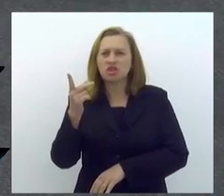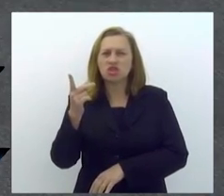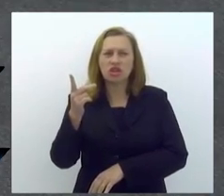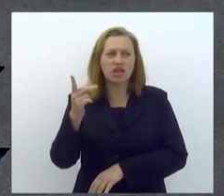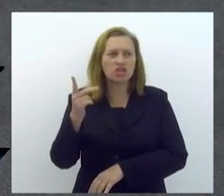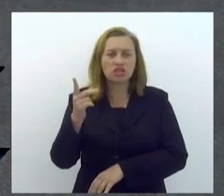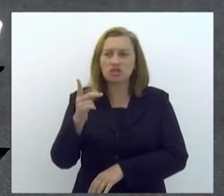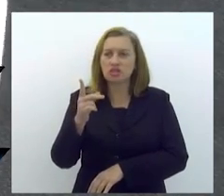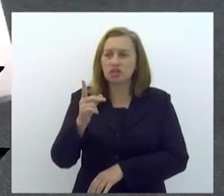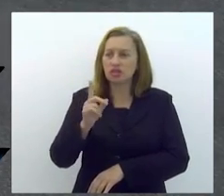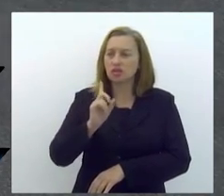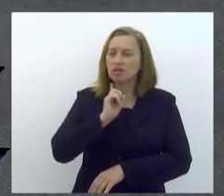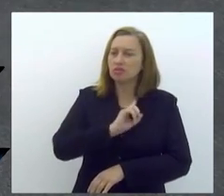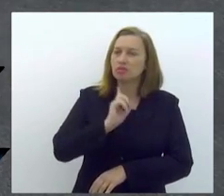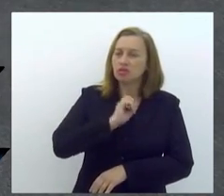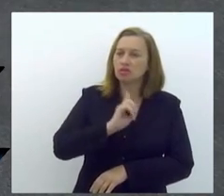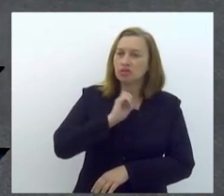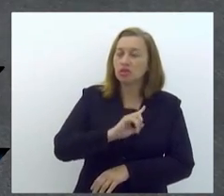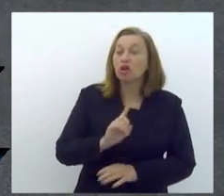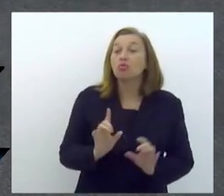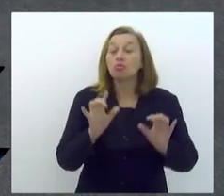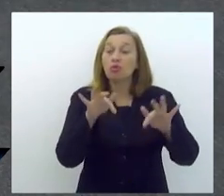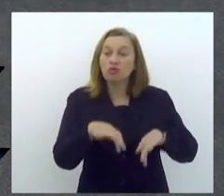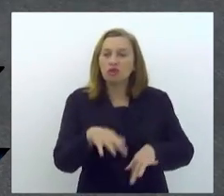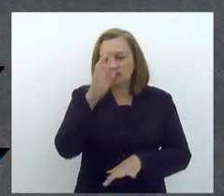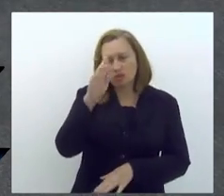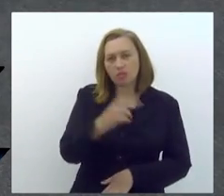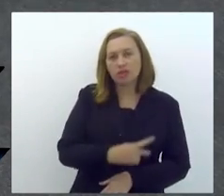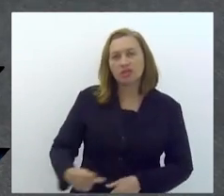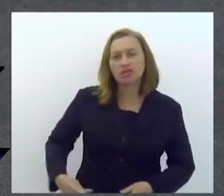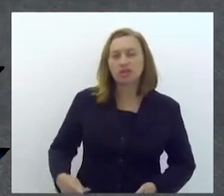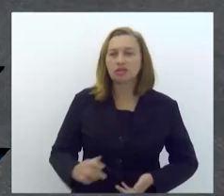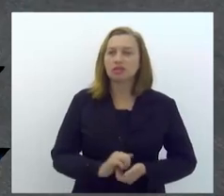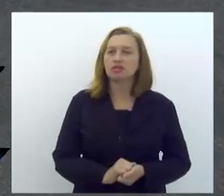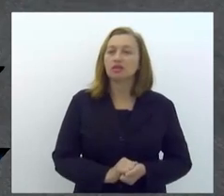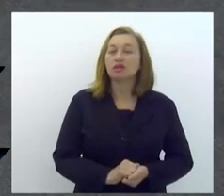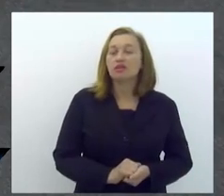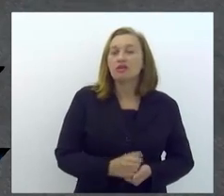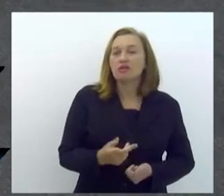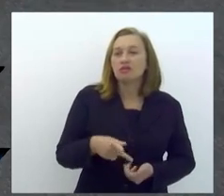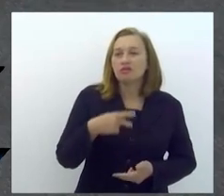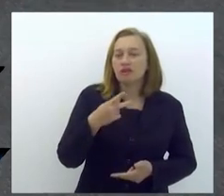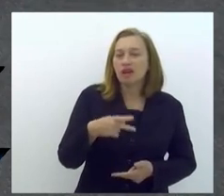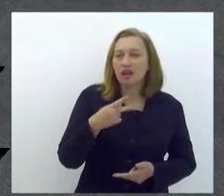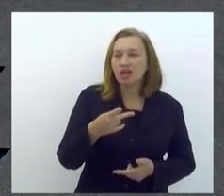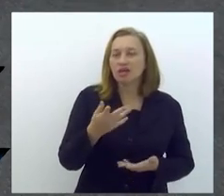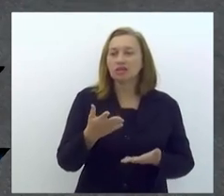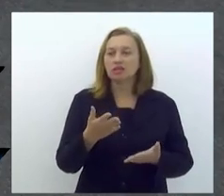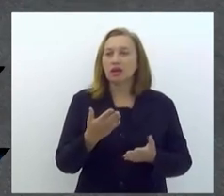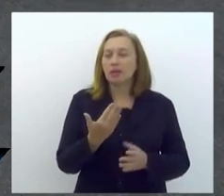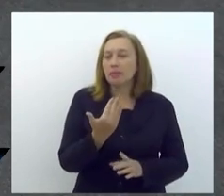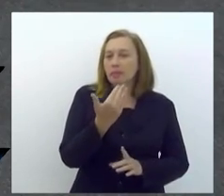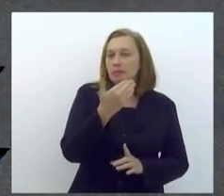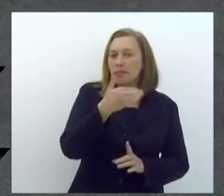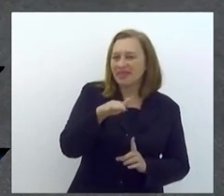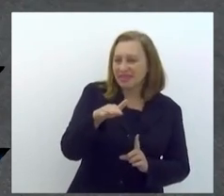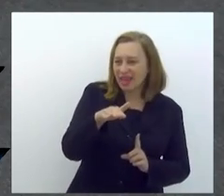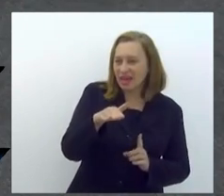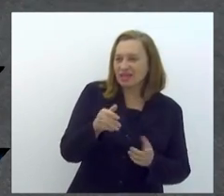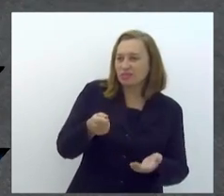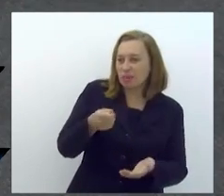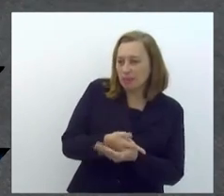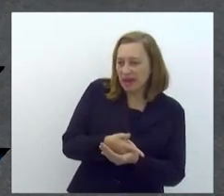por fim Presidente Por que que estamos falando né de entrada um programa de pagamento